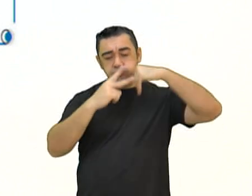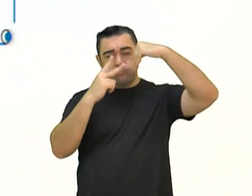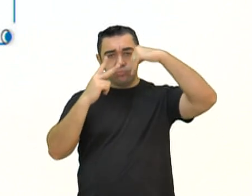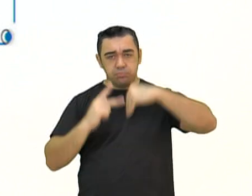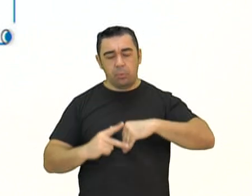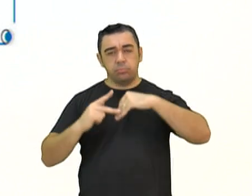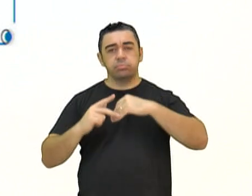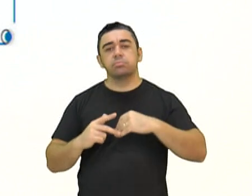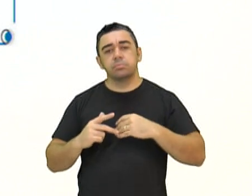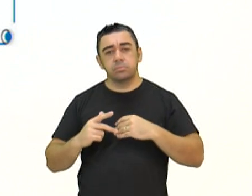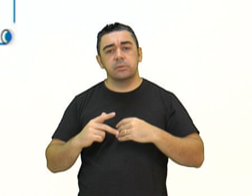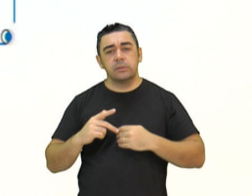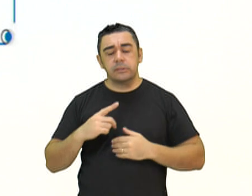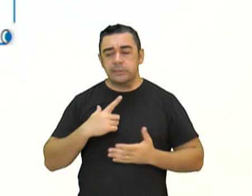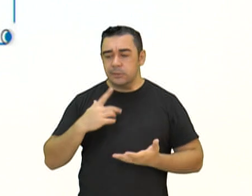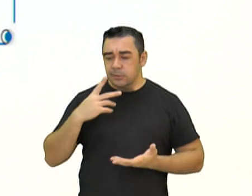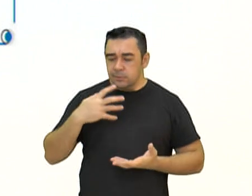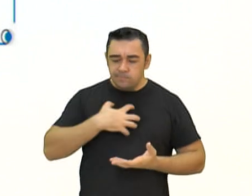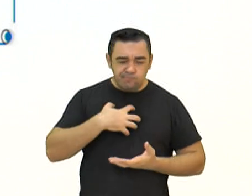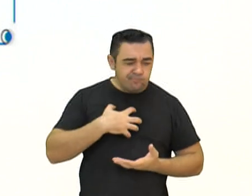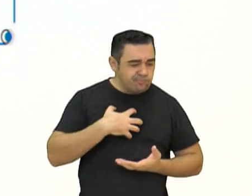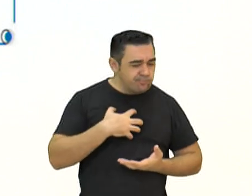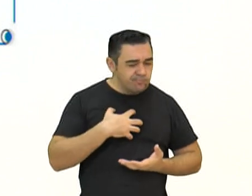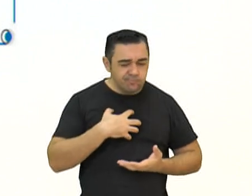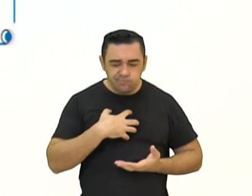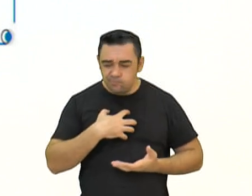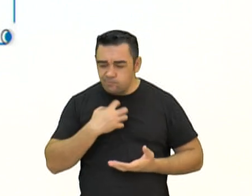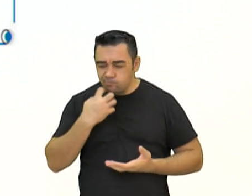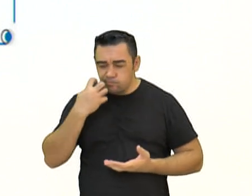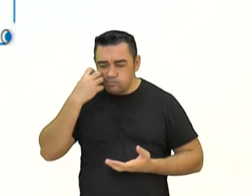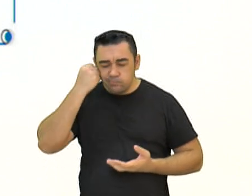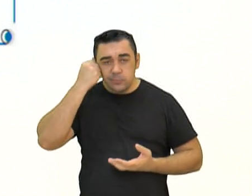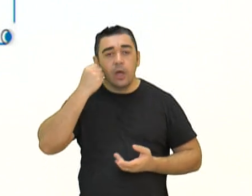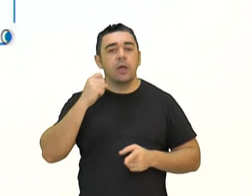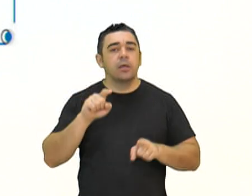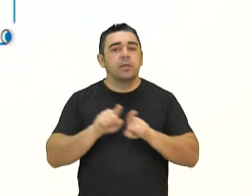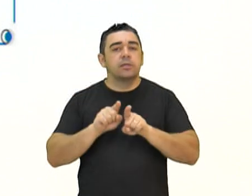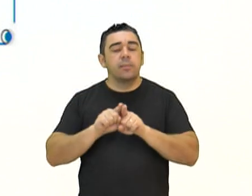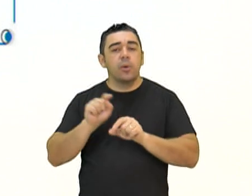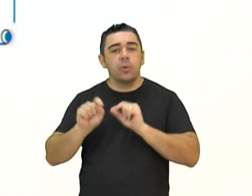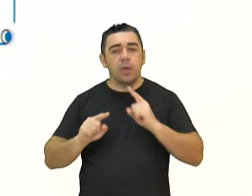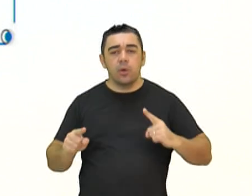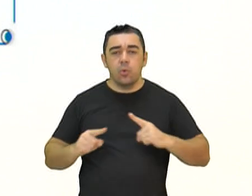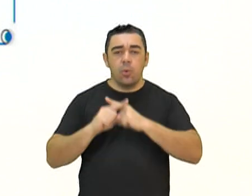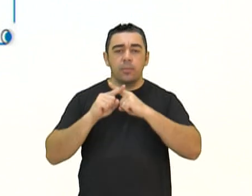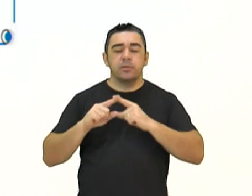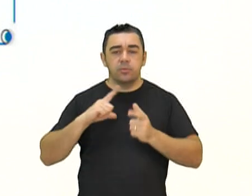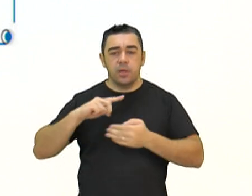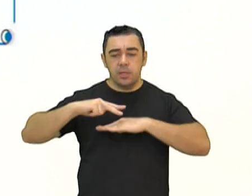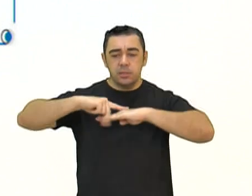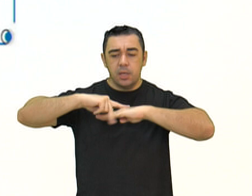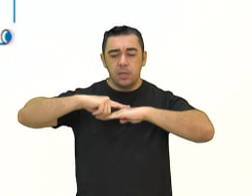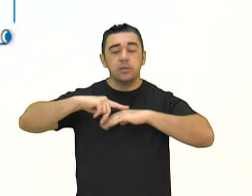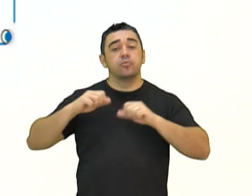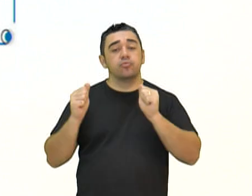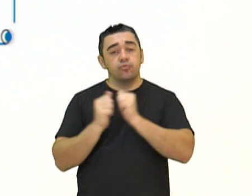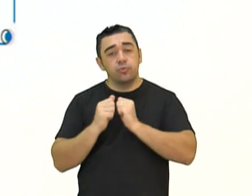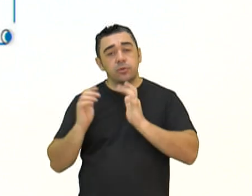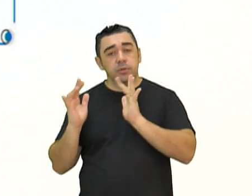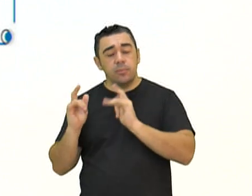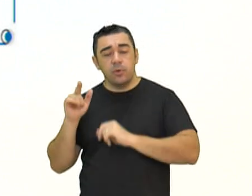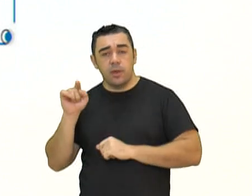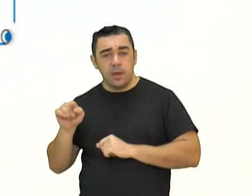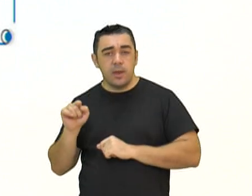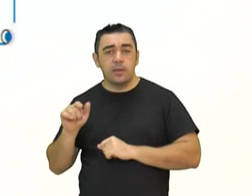vida e tem a autoconfiança abalada. Também trata de suas competições de skate e de sua namorada,